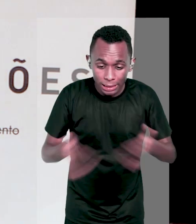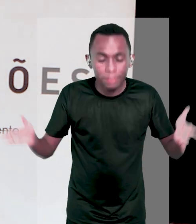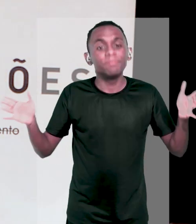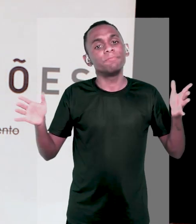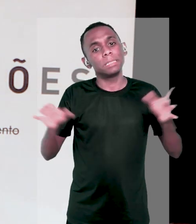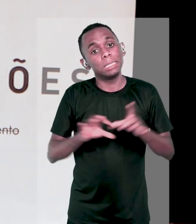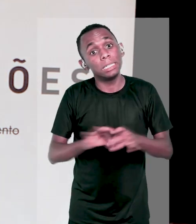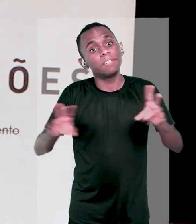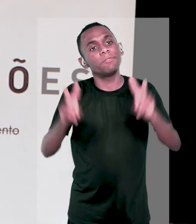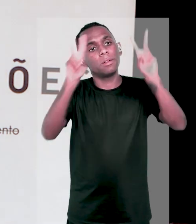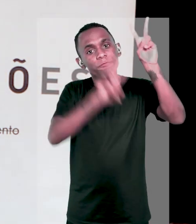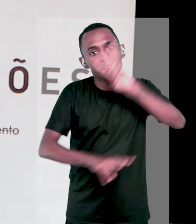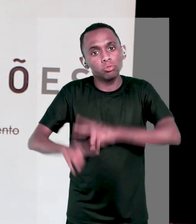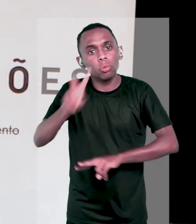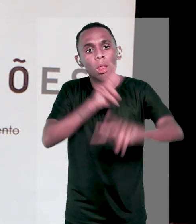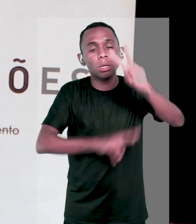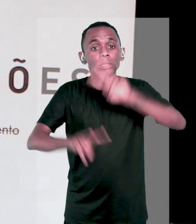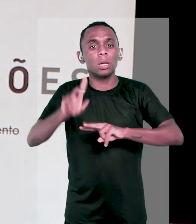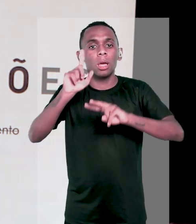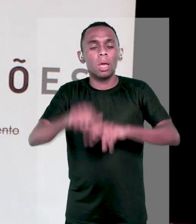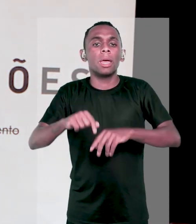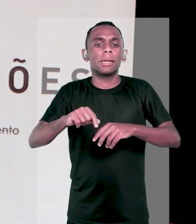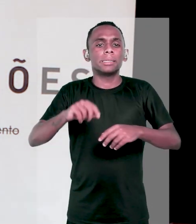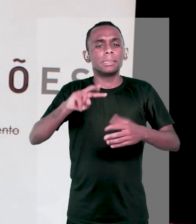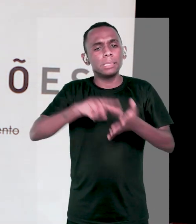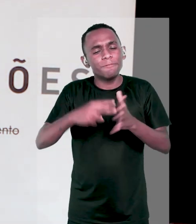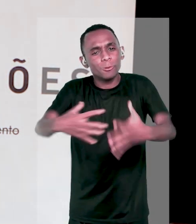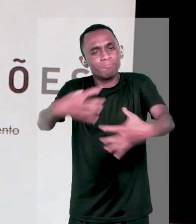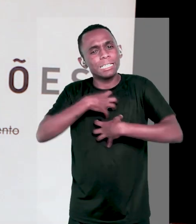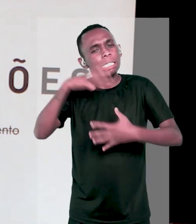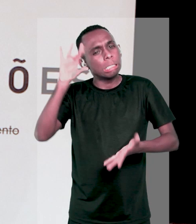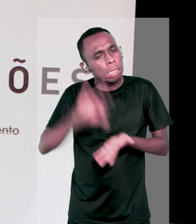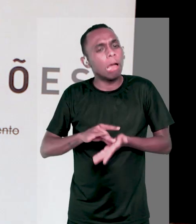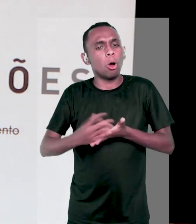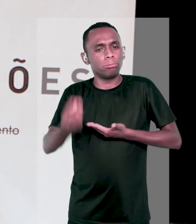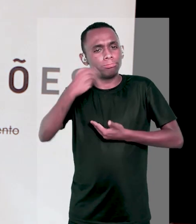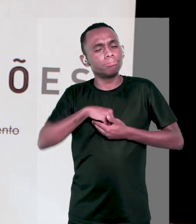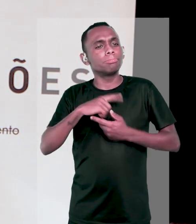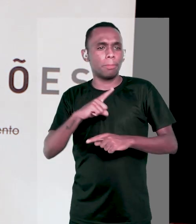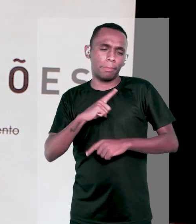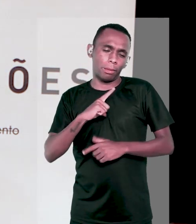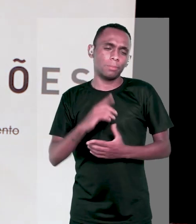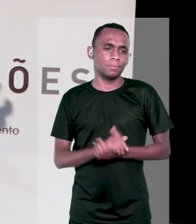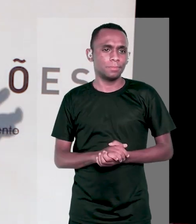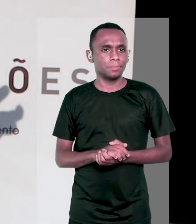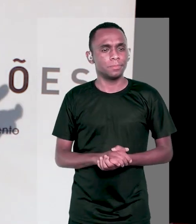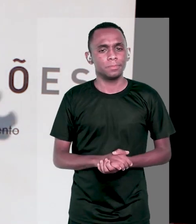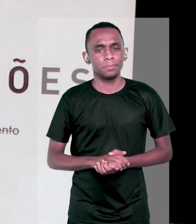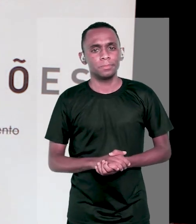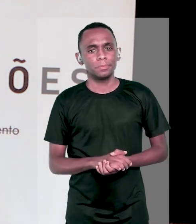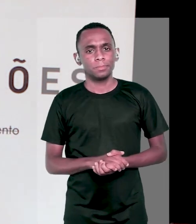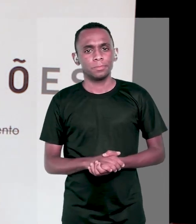jamais pelo conceito da racionalidade definidora ele nos pega pela mão para nos ensinar como ele